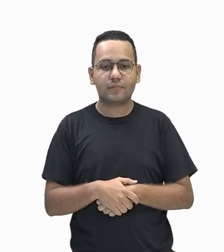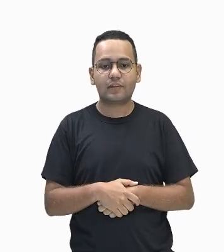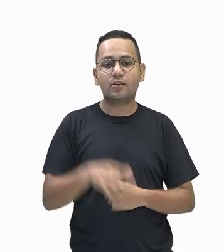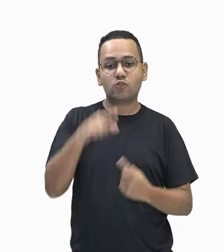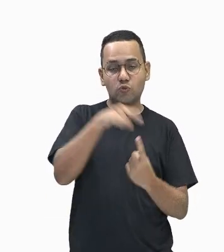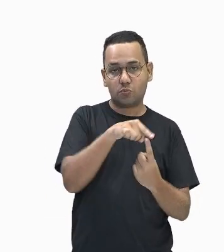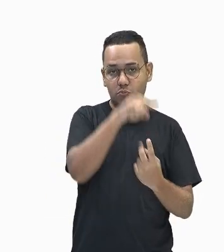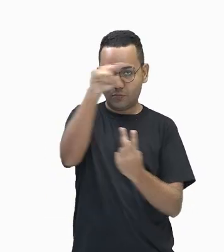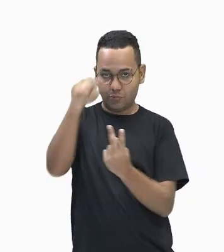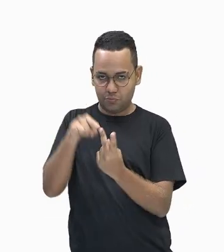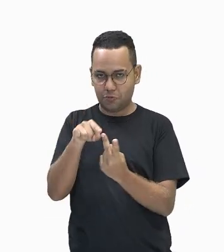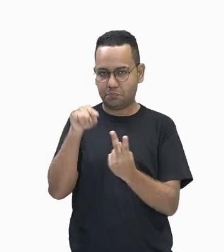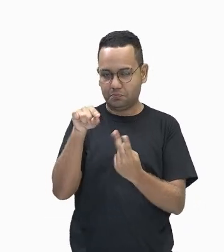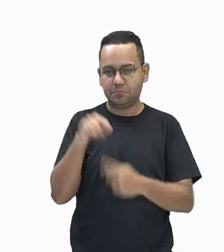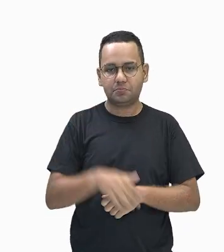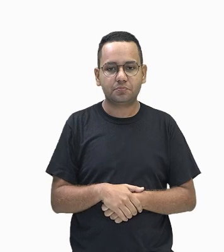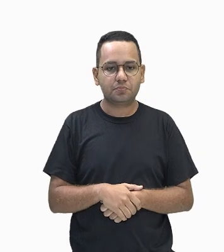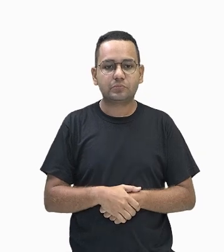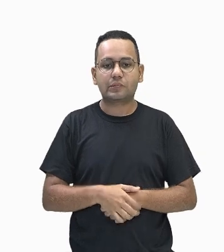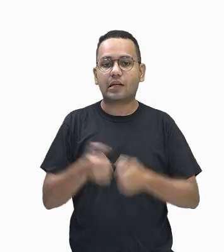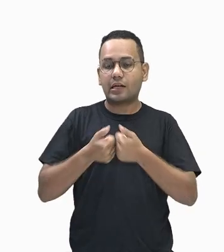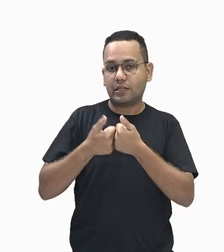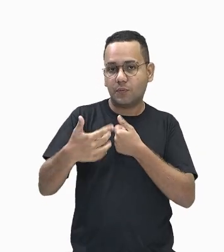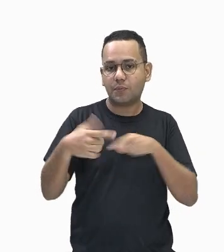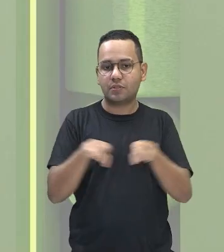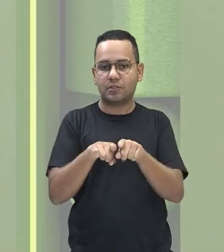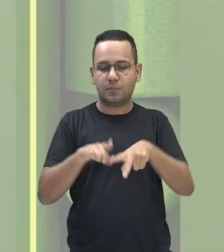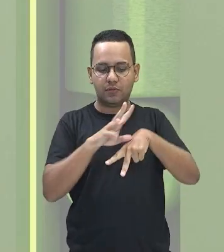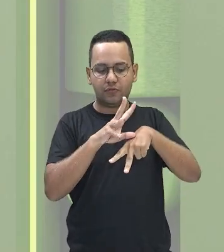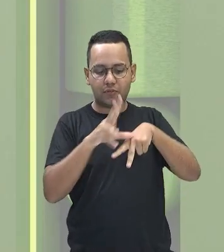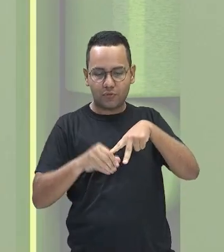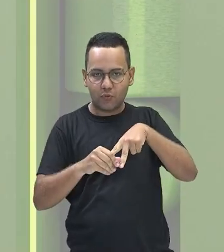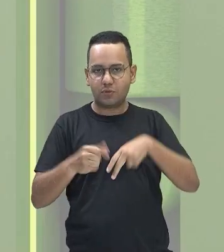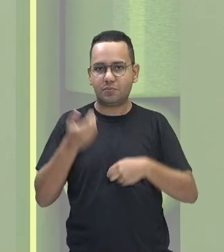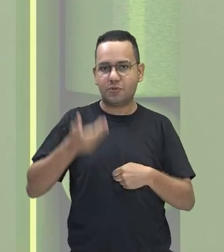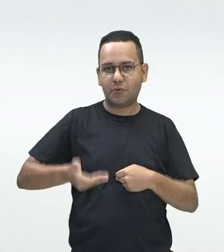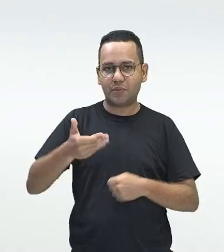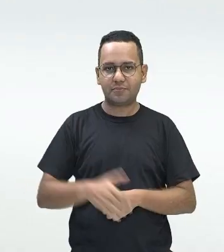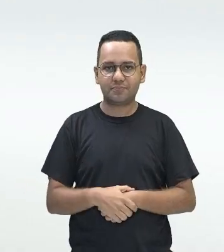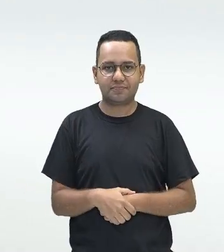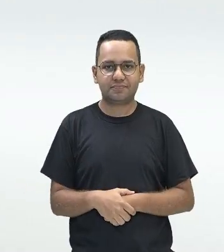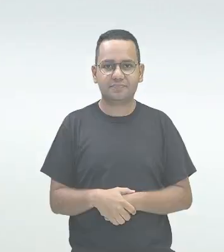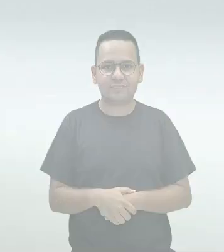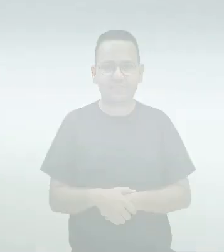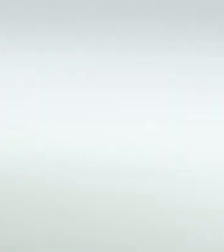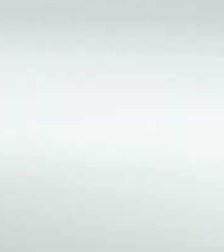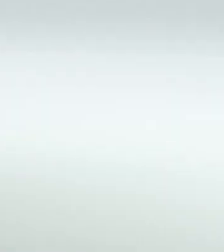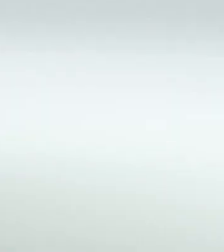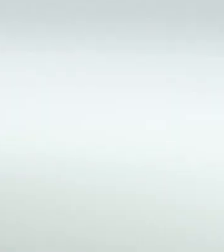epitelial e tecido conjuntivo, anatomia e fisiologia do tecido. Vamos para a nossa aula, então?